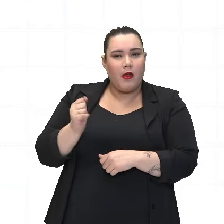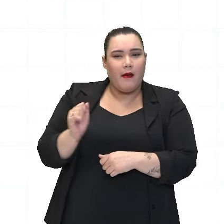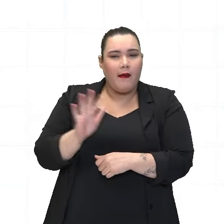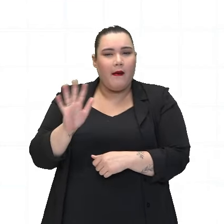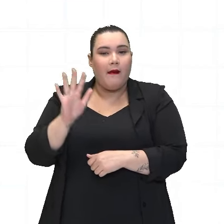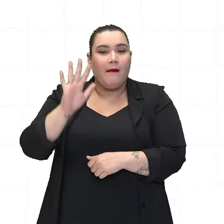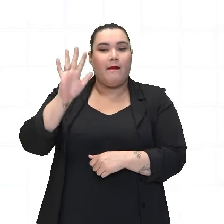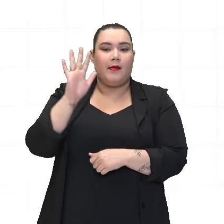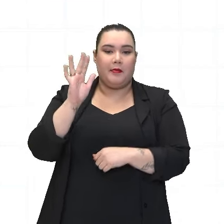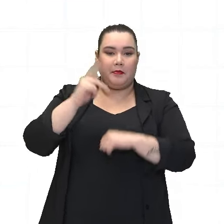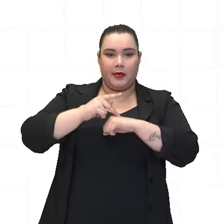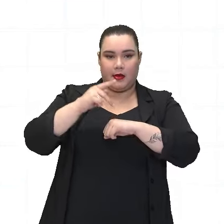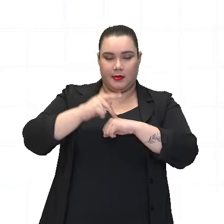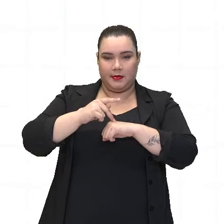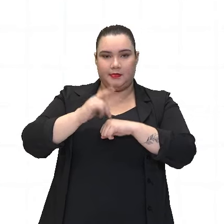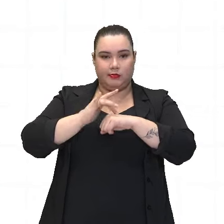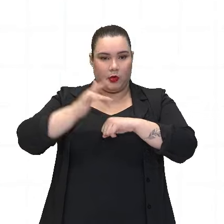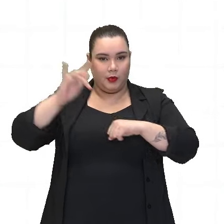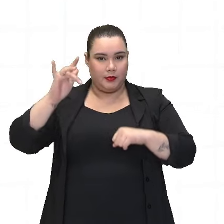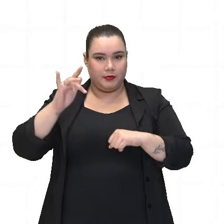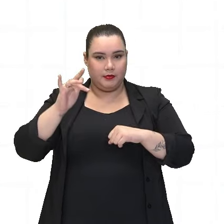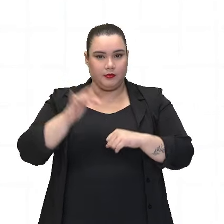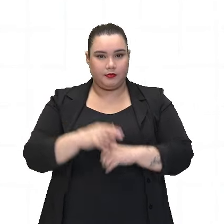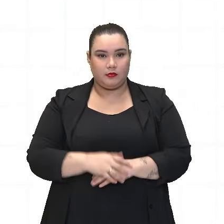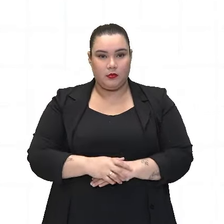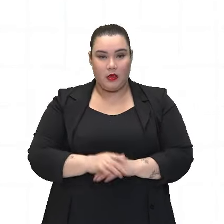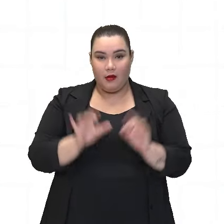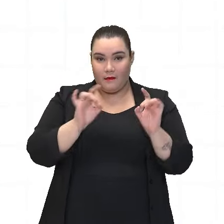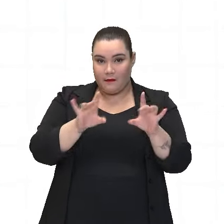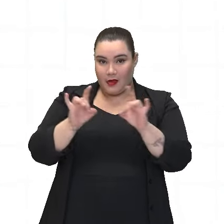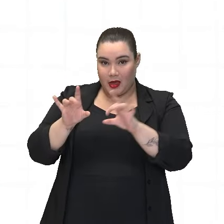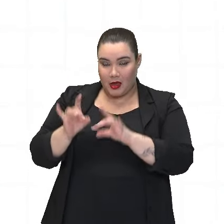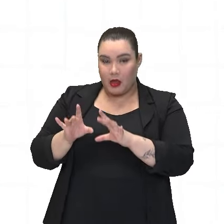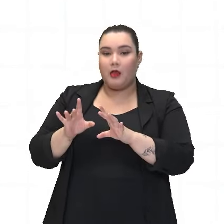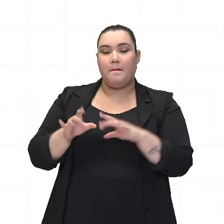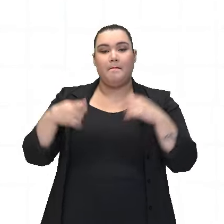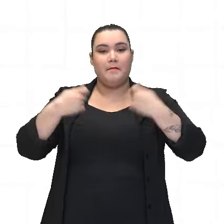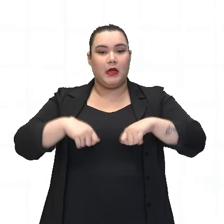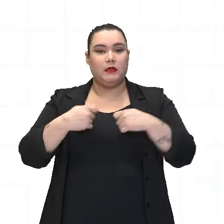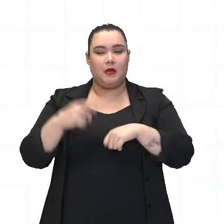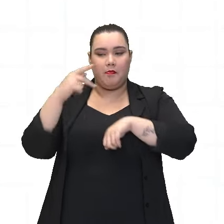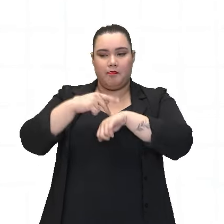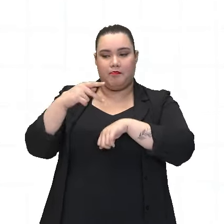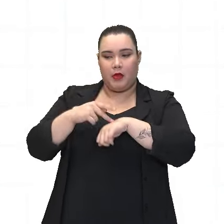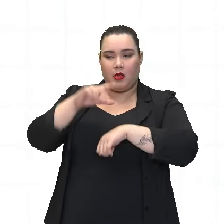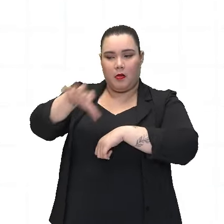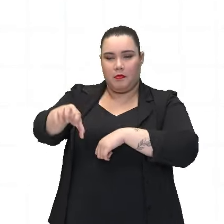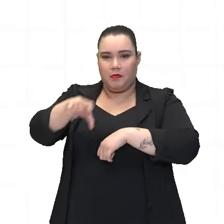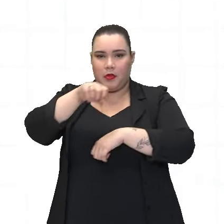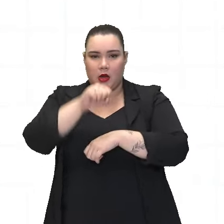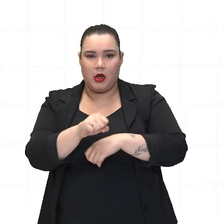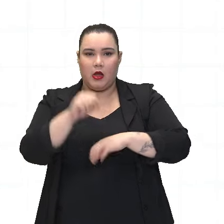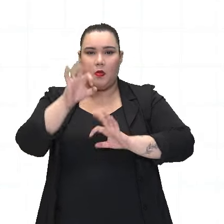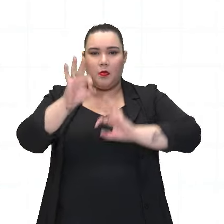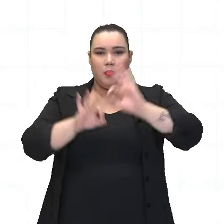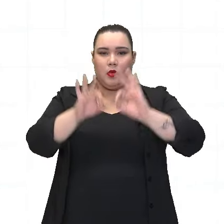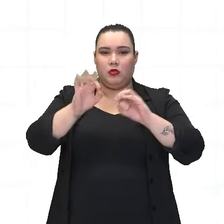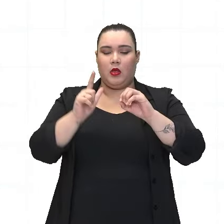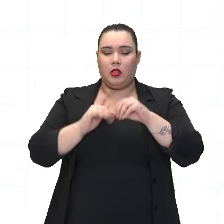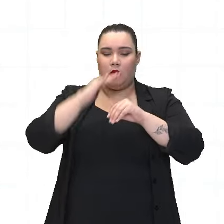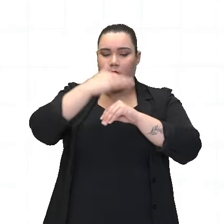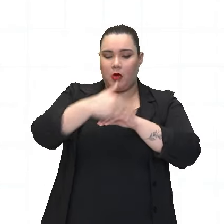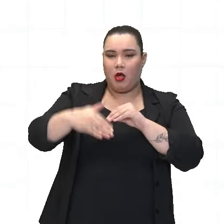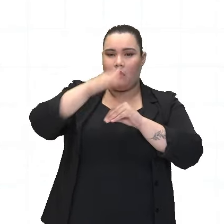pedras preciosas. Para ser comercializada, a pedra deve passar por um processo que inclui